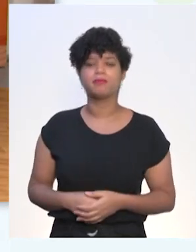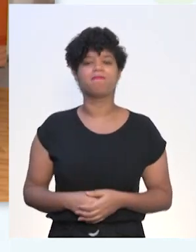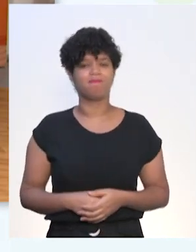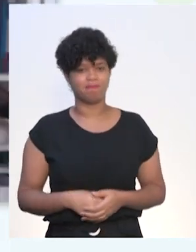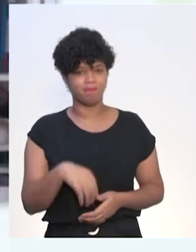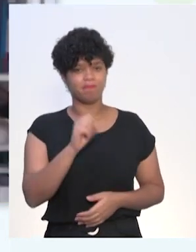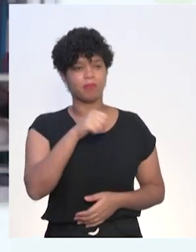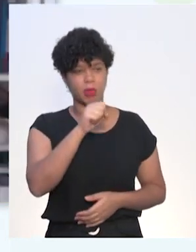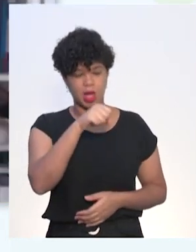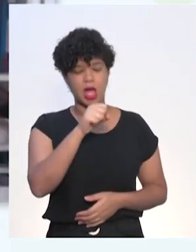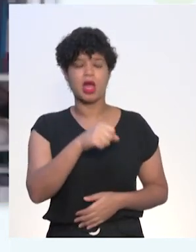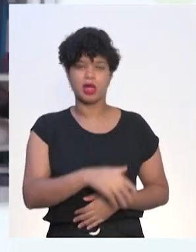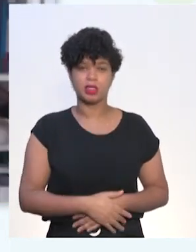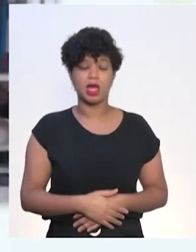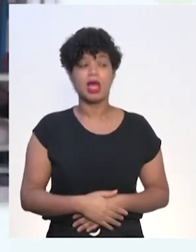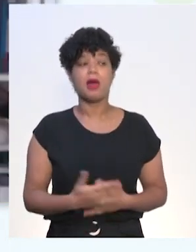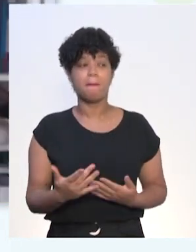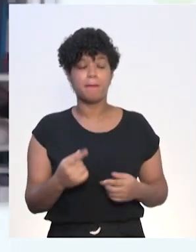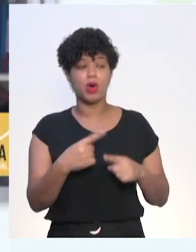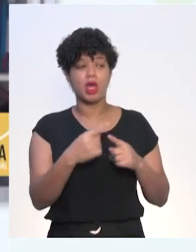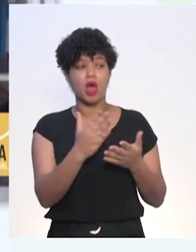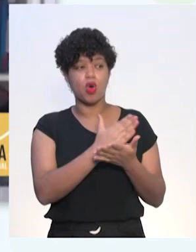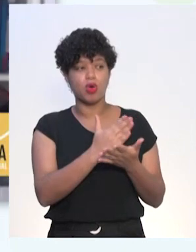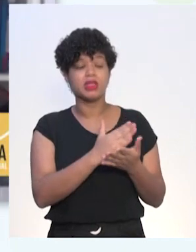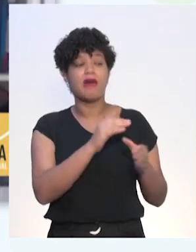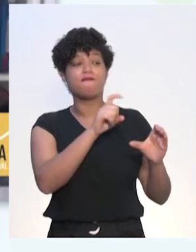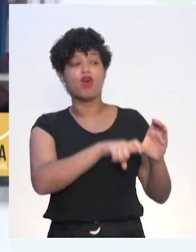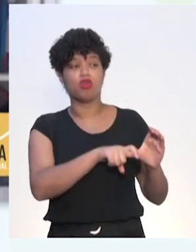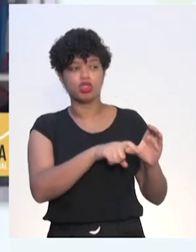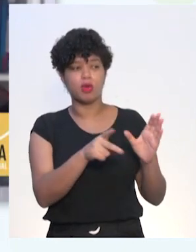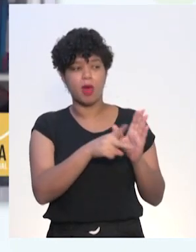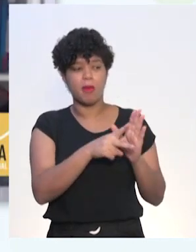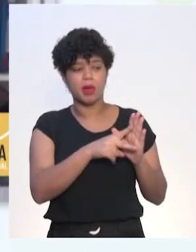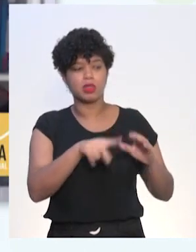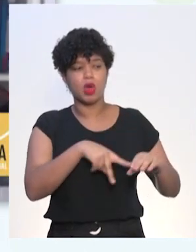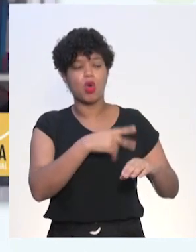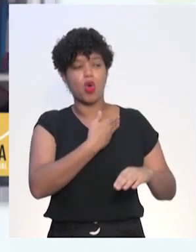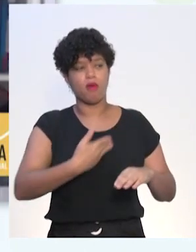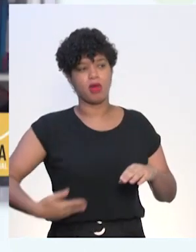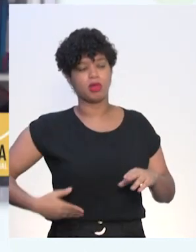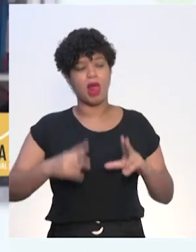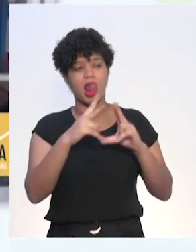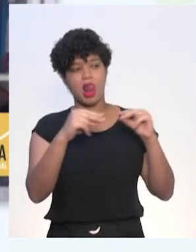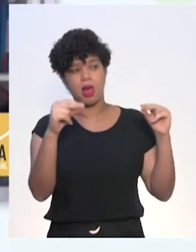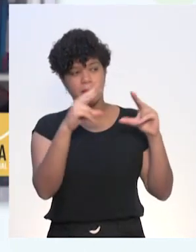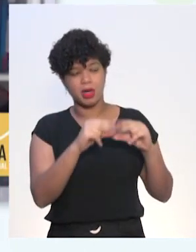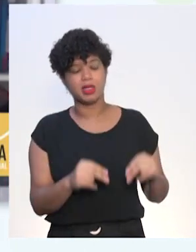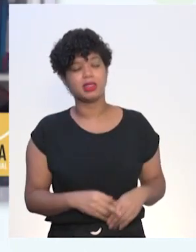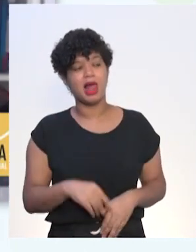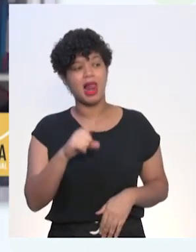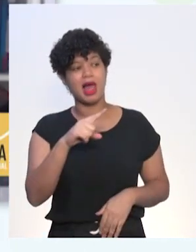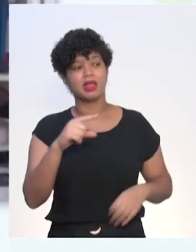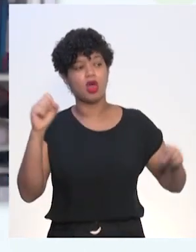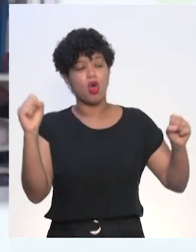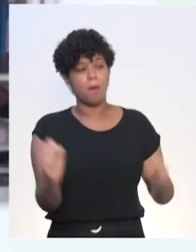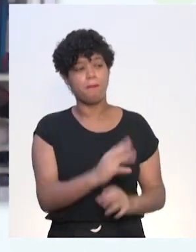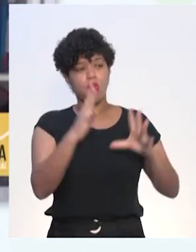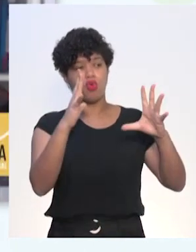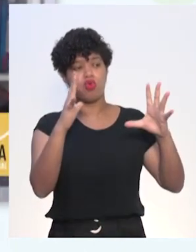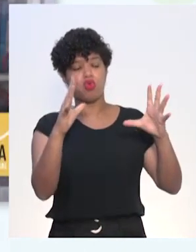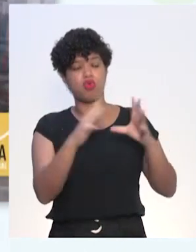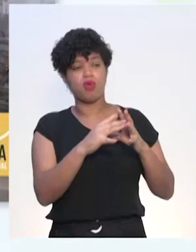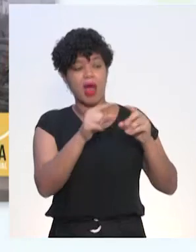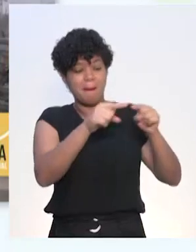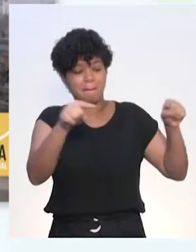é exatamente de acordo com as fontes do governo Libanês o que aconteceu foi uma explosão e um